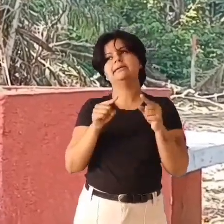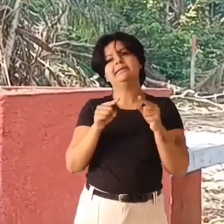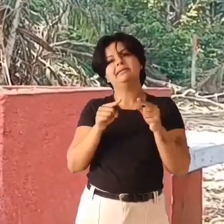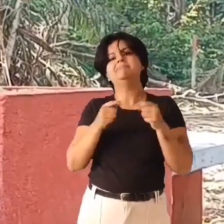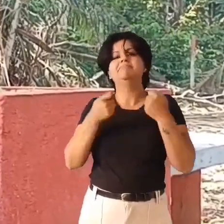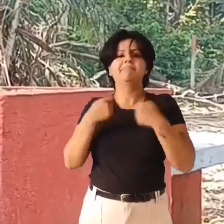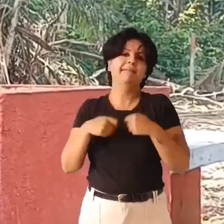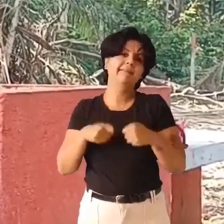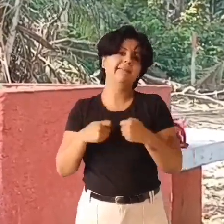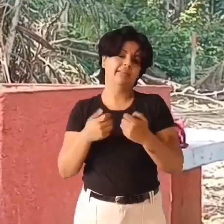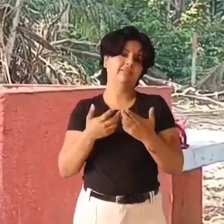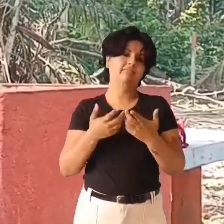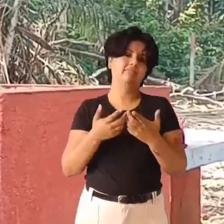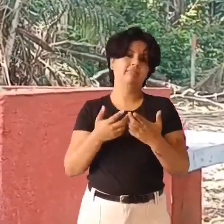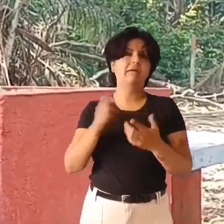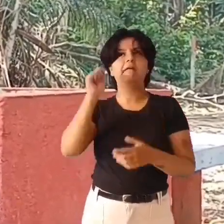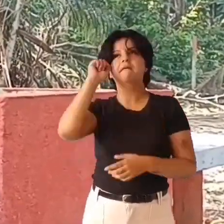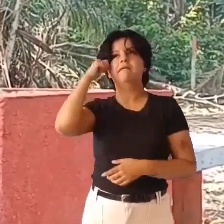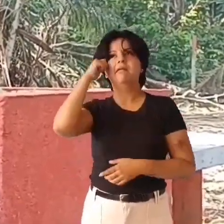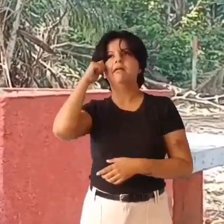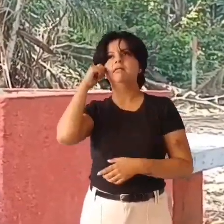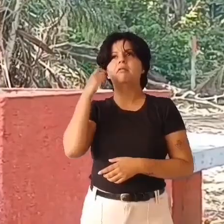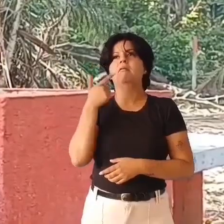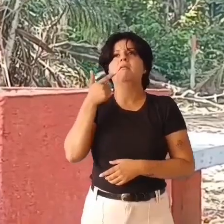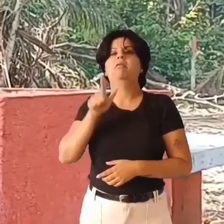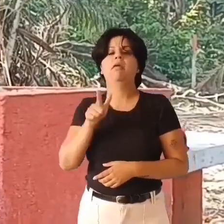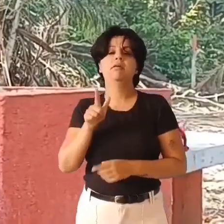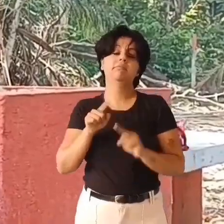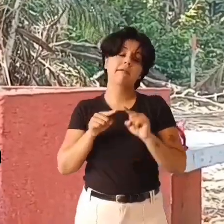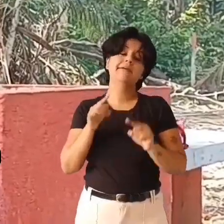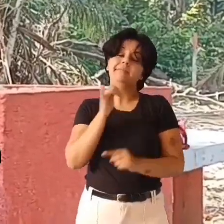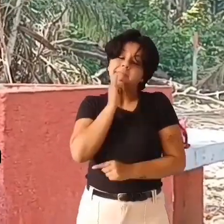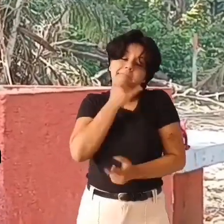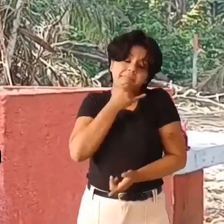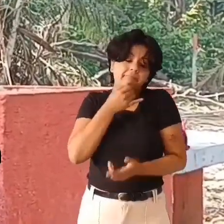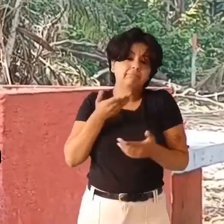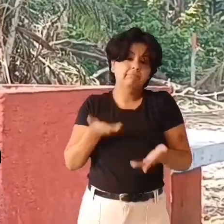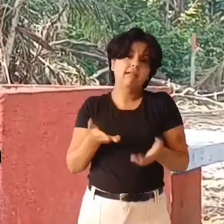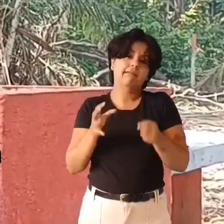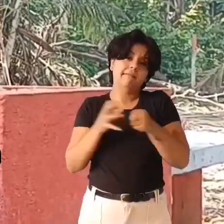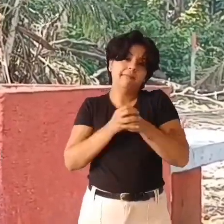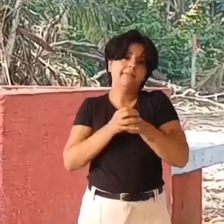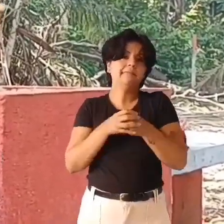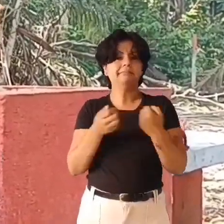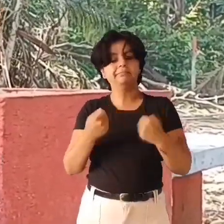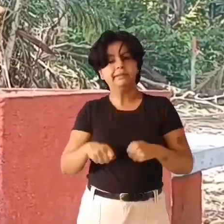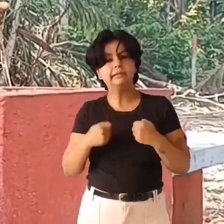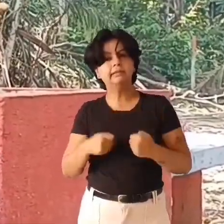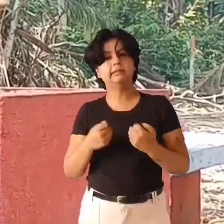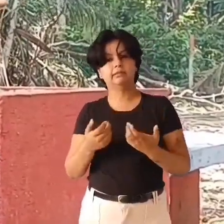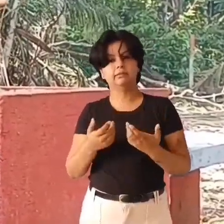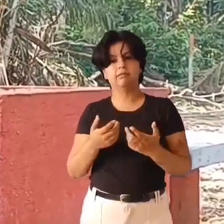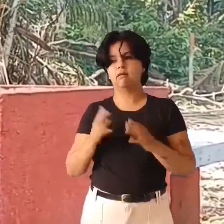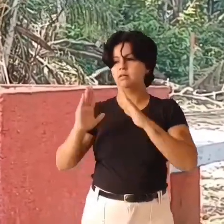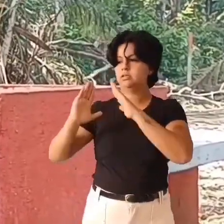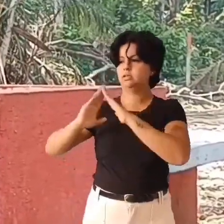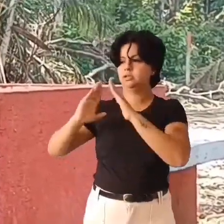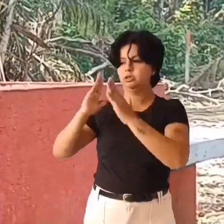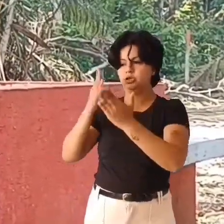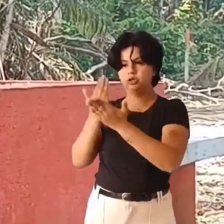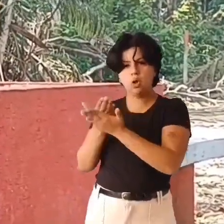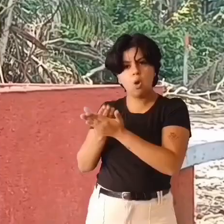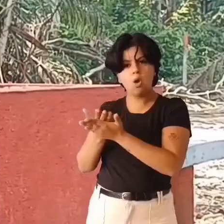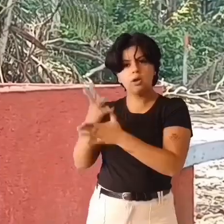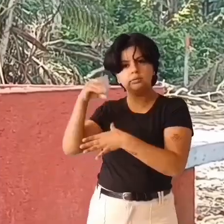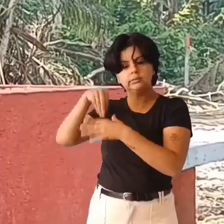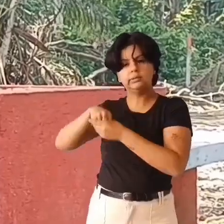continua dizendo que o negro não tem capaz de estar ali. Mas infelizmente é isso que nos resta. Devido às